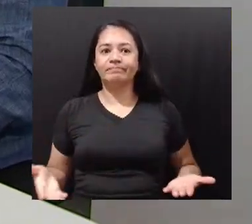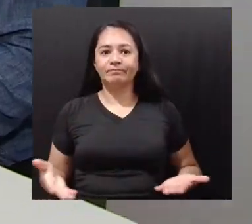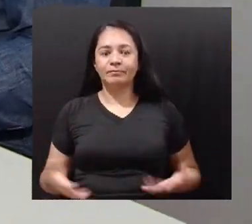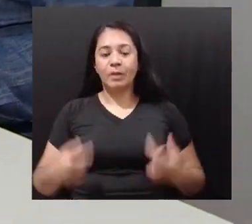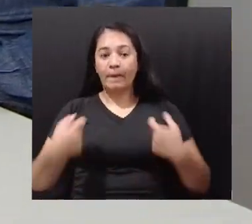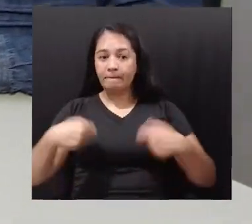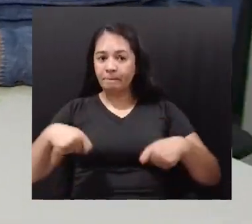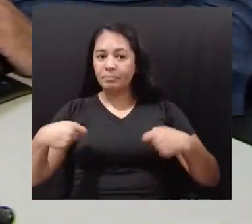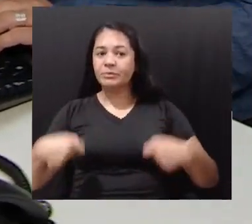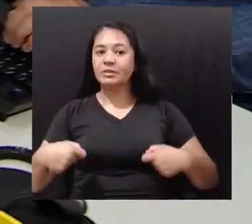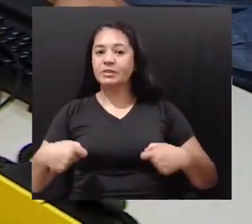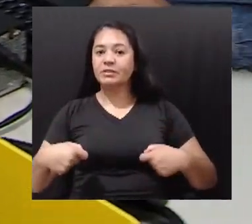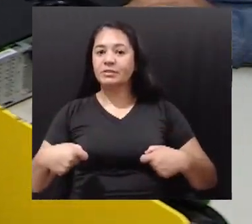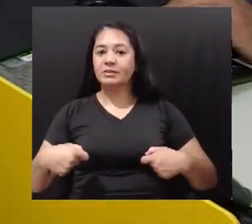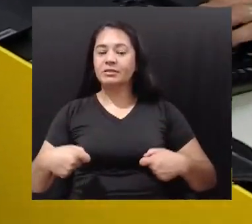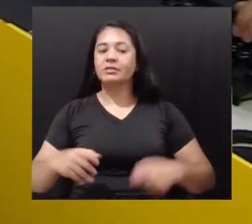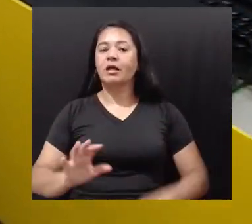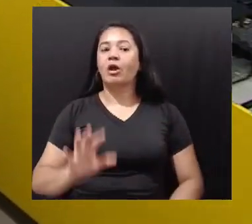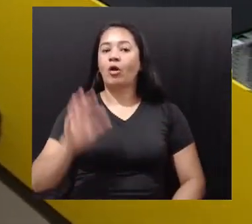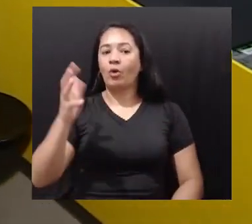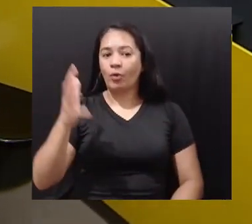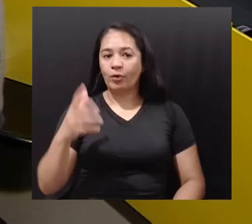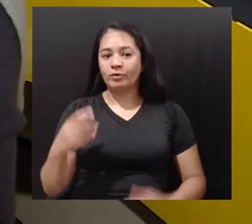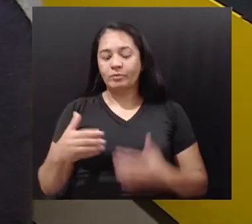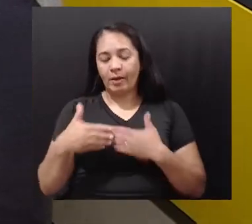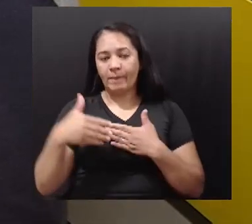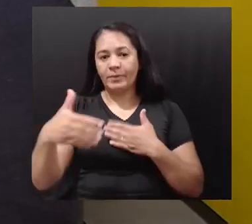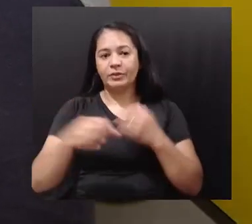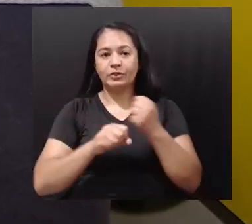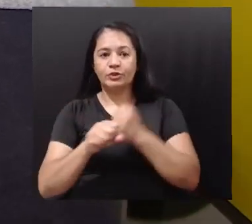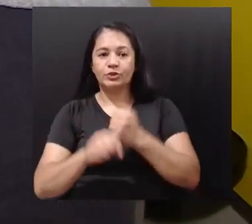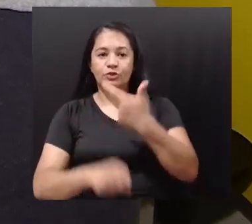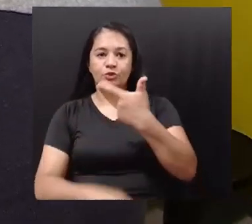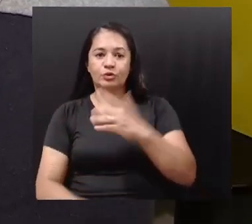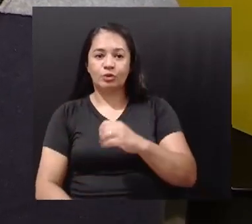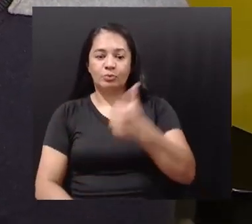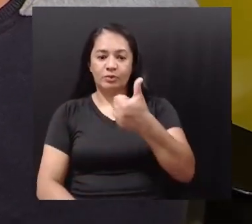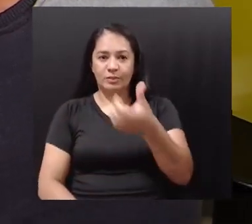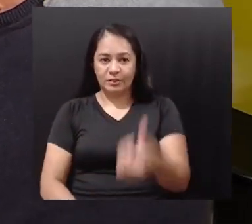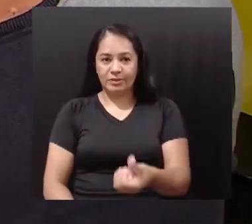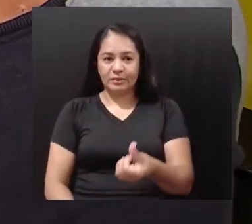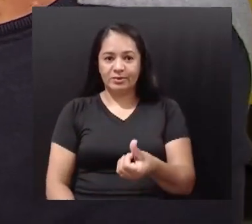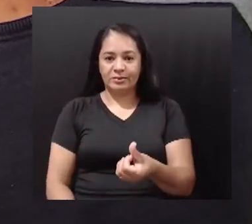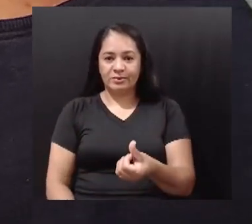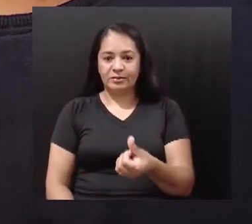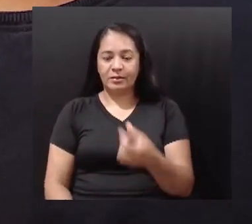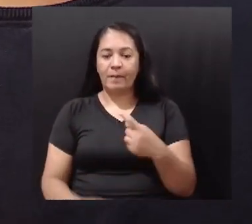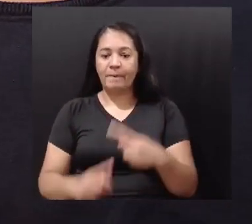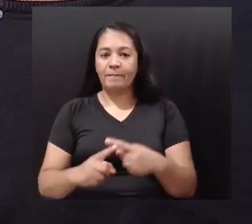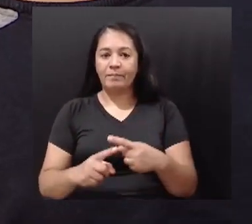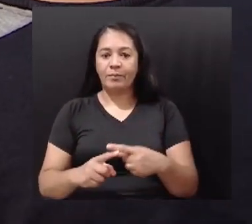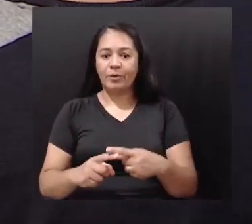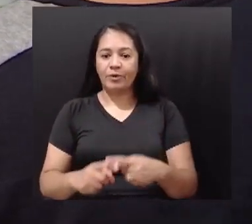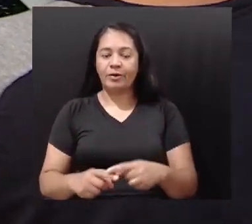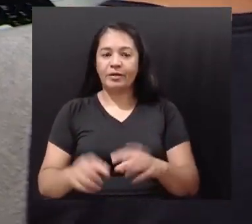houve a necessidade ali, a partir de 2016, quando a União Europeia ela,